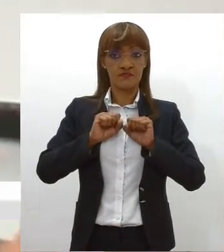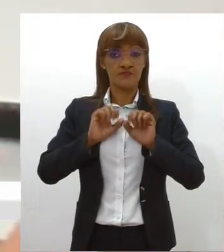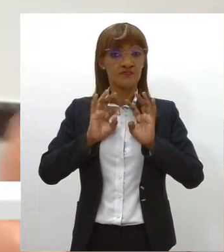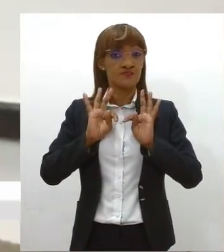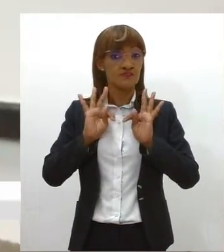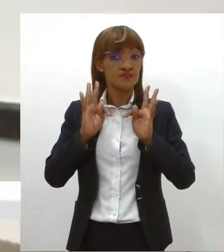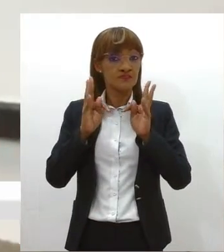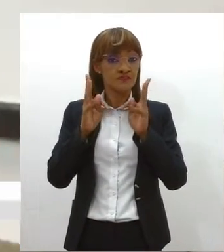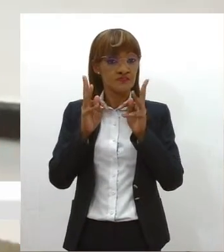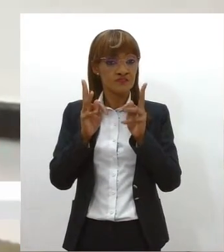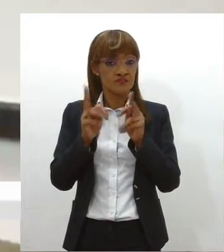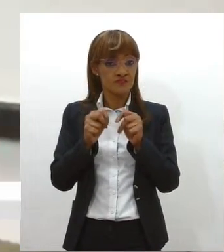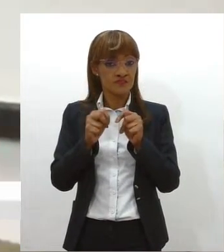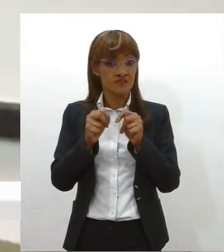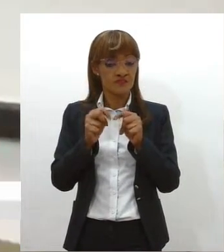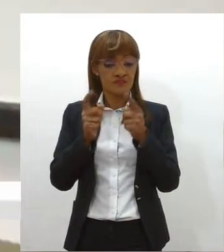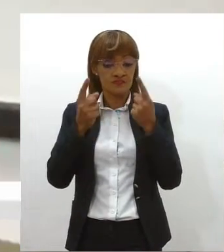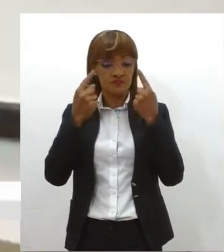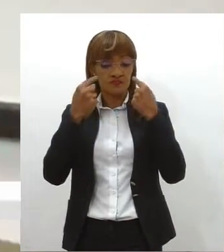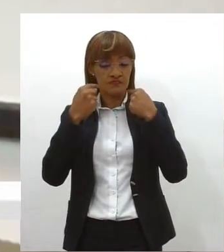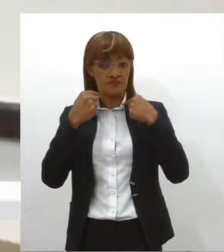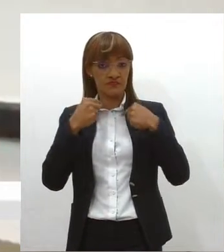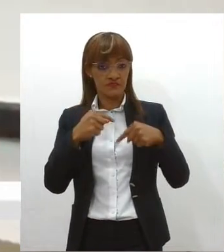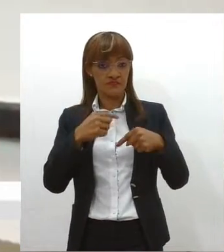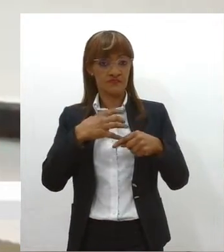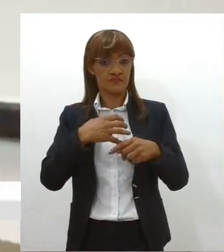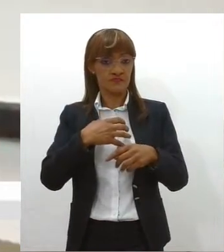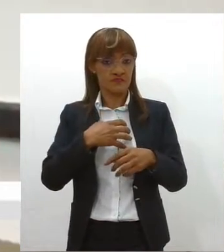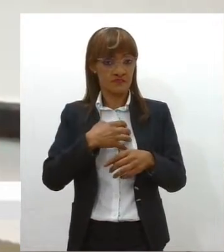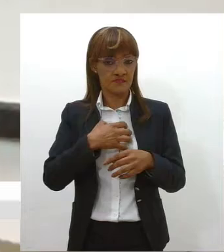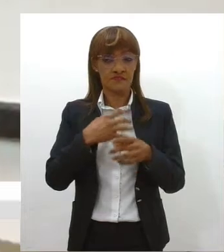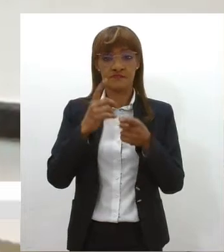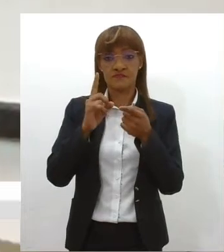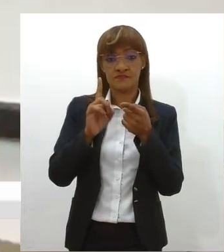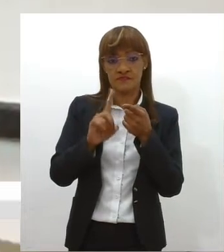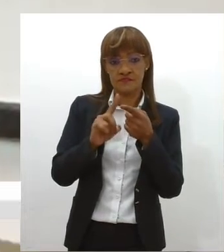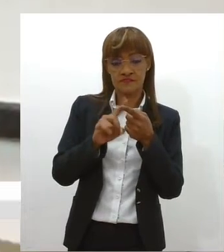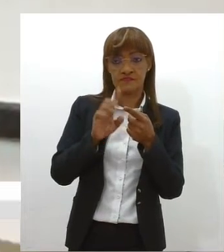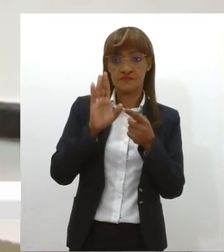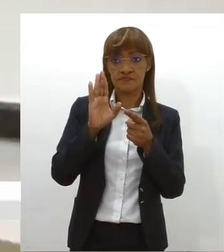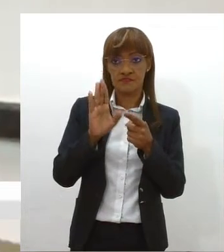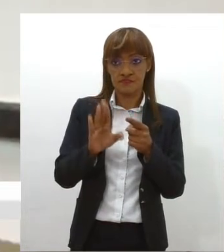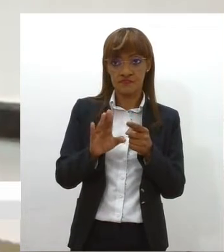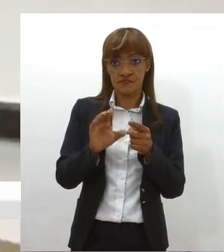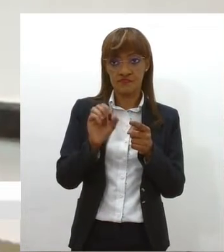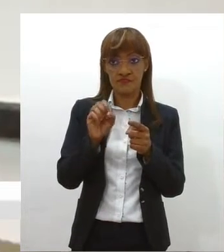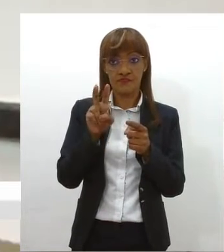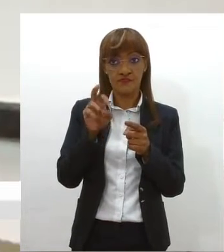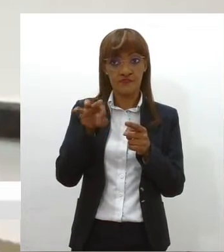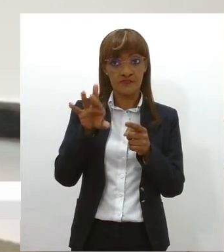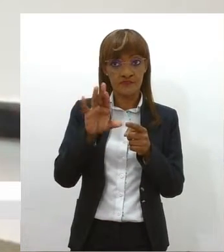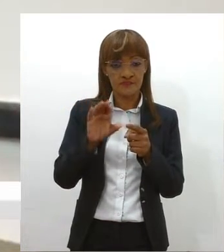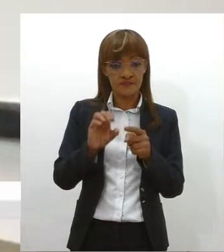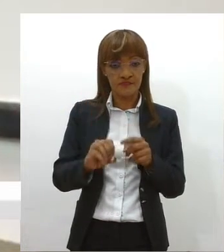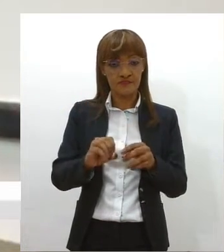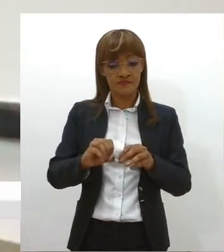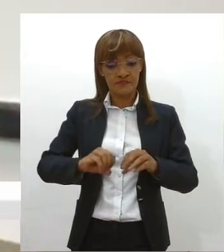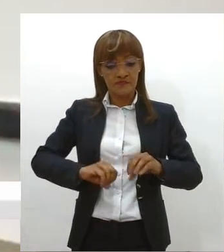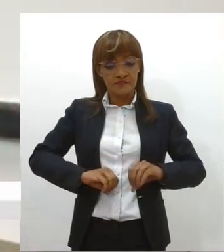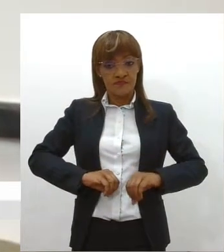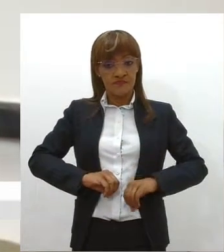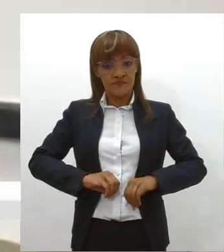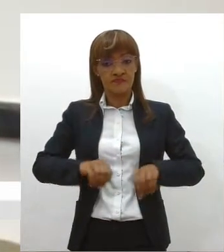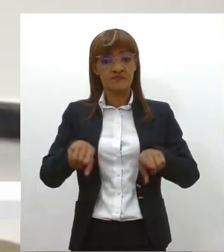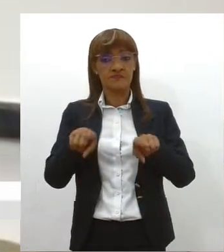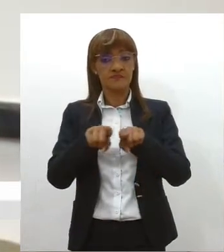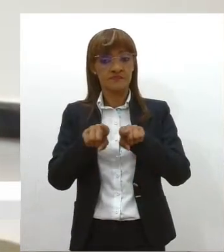são estimulados. No endométrio e no tecido ovariano, nós temos também esses receptores. Então, o que